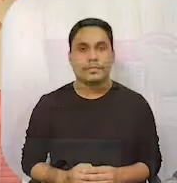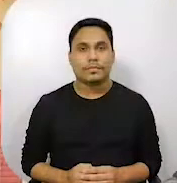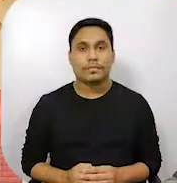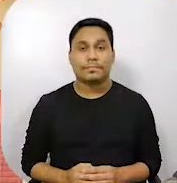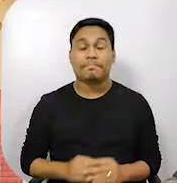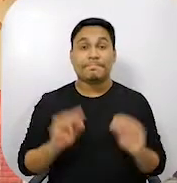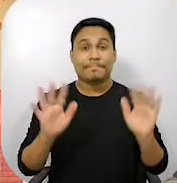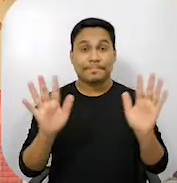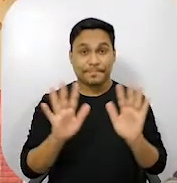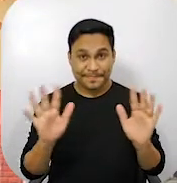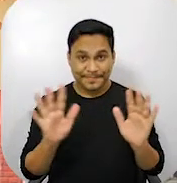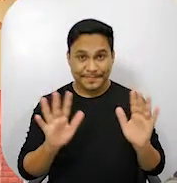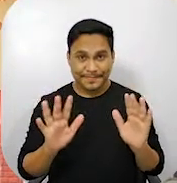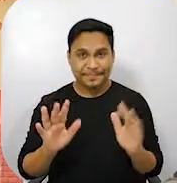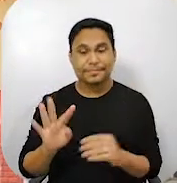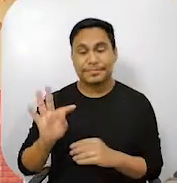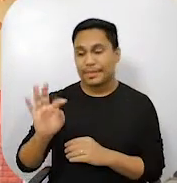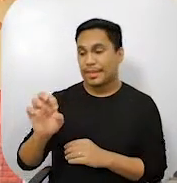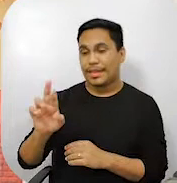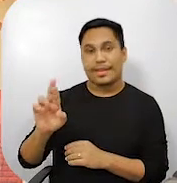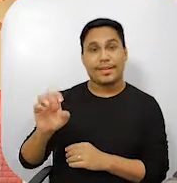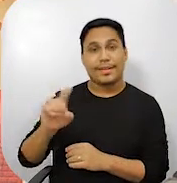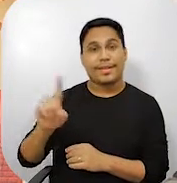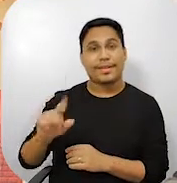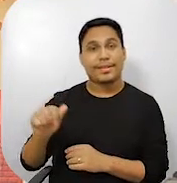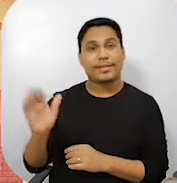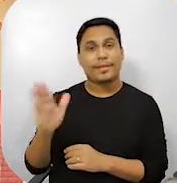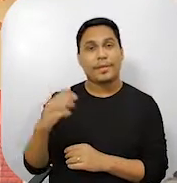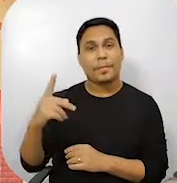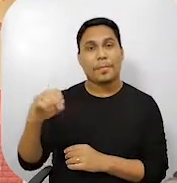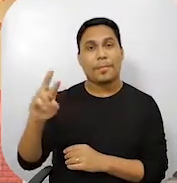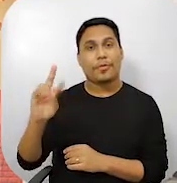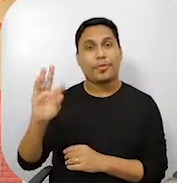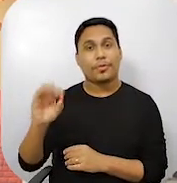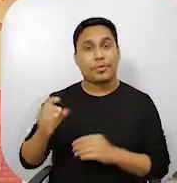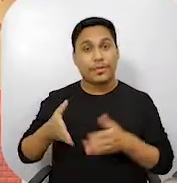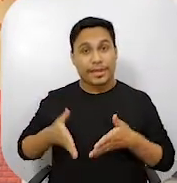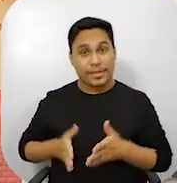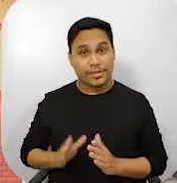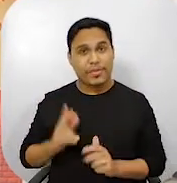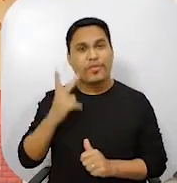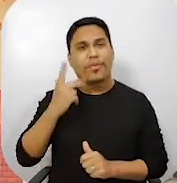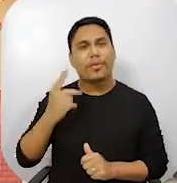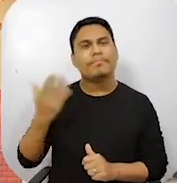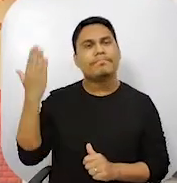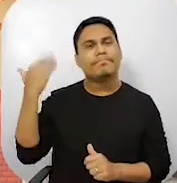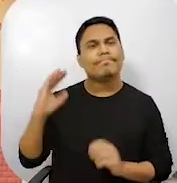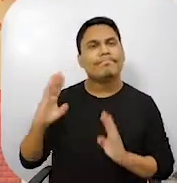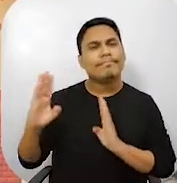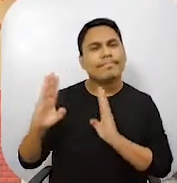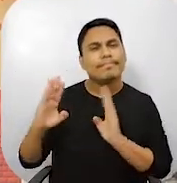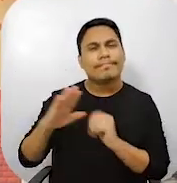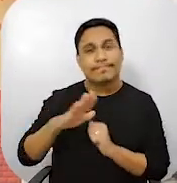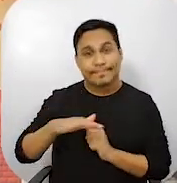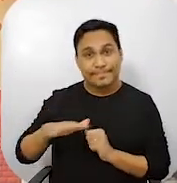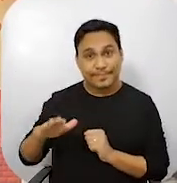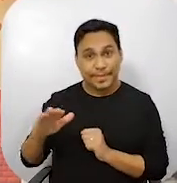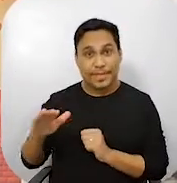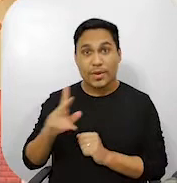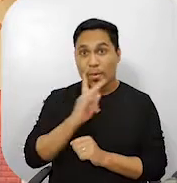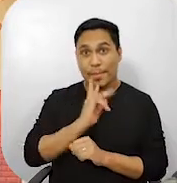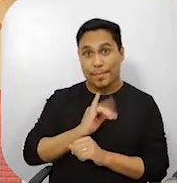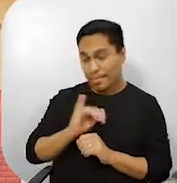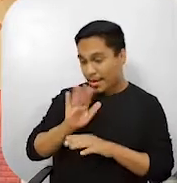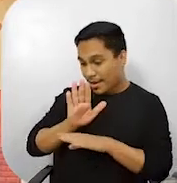o Olá Tereza Porto nasceu em Fortaleza e foi ainda na infância através do pai que